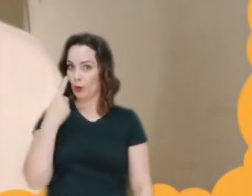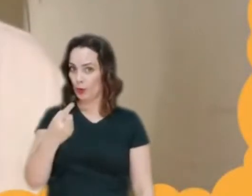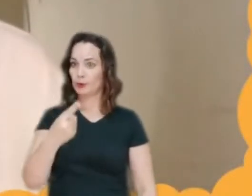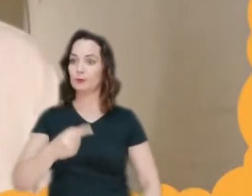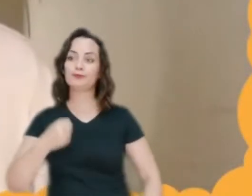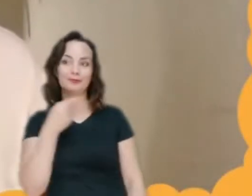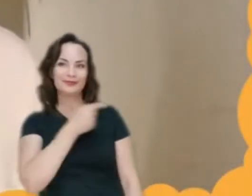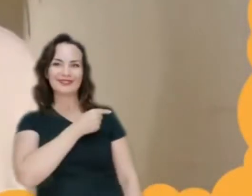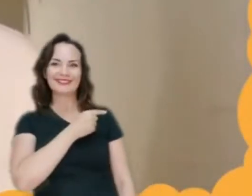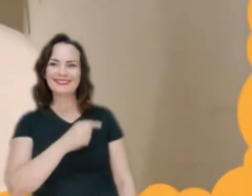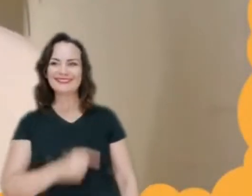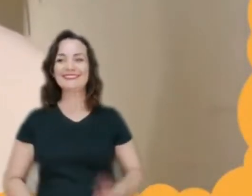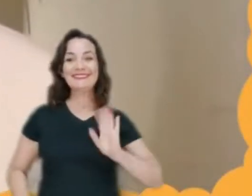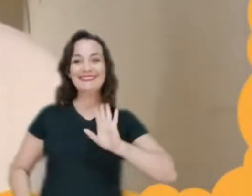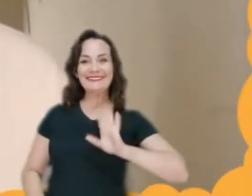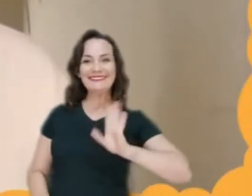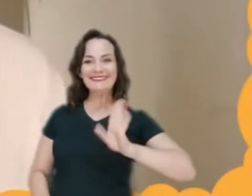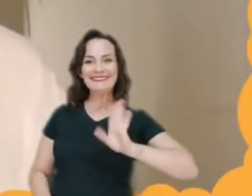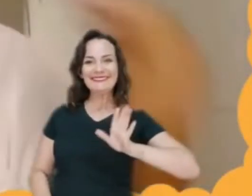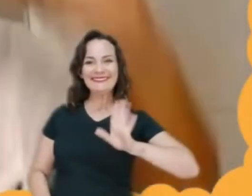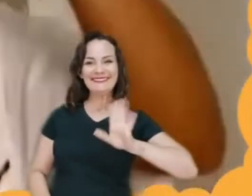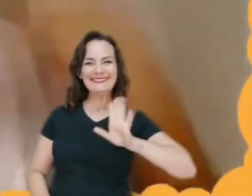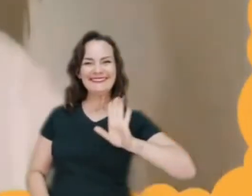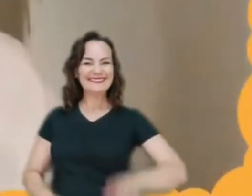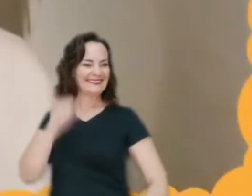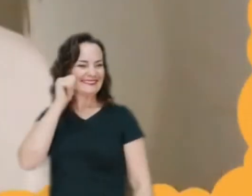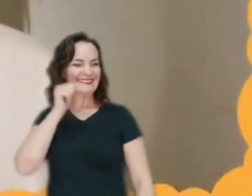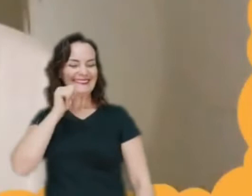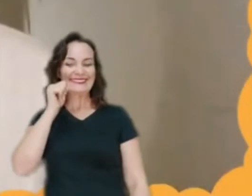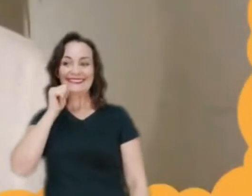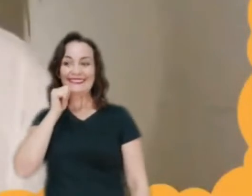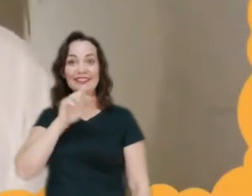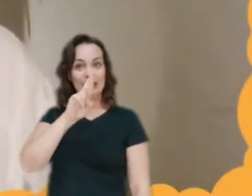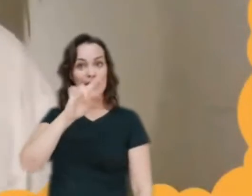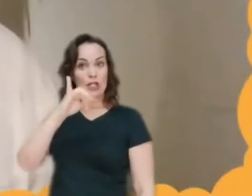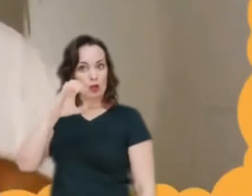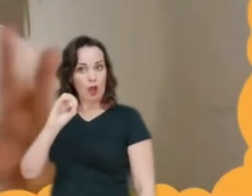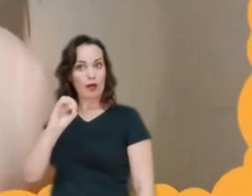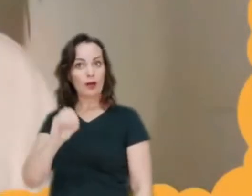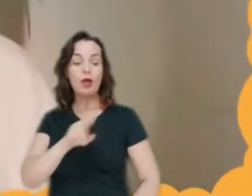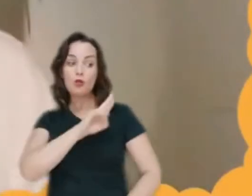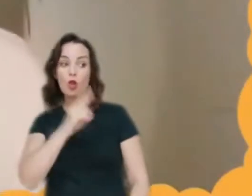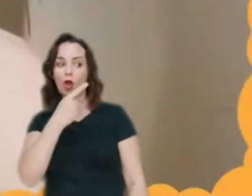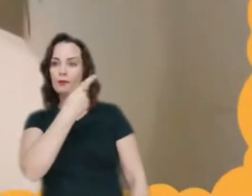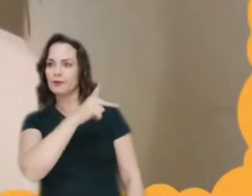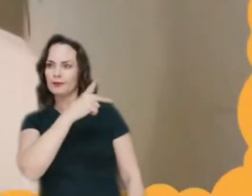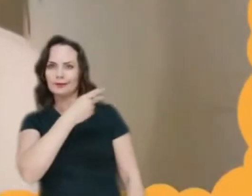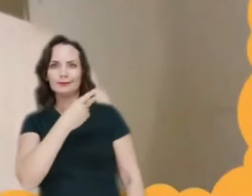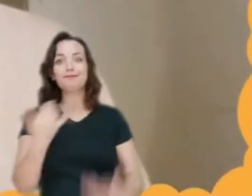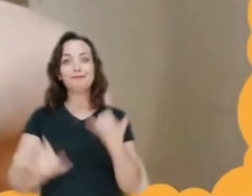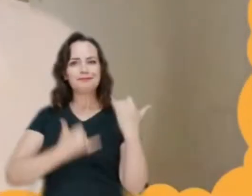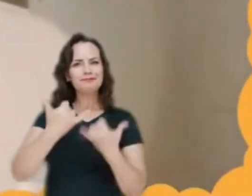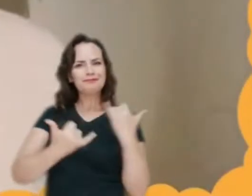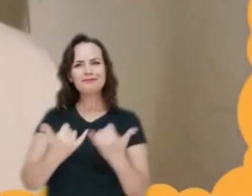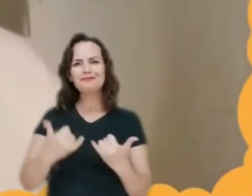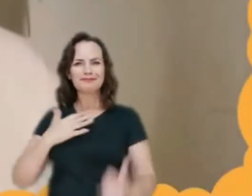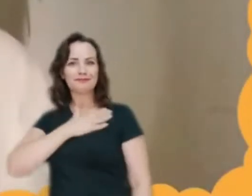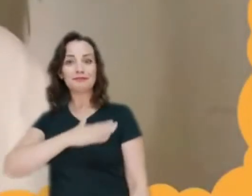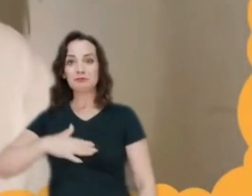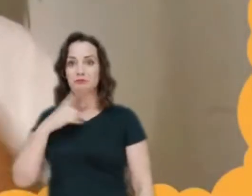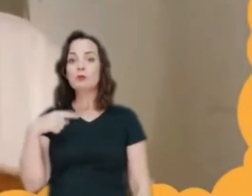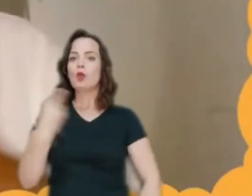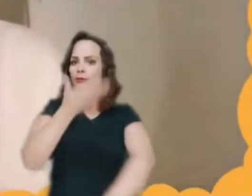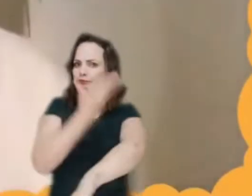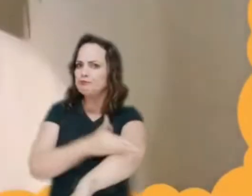hoje. Fala oi, Ritowski, pessoal aí. E a Ritowski tá aqui na produção. A Ritowski, nós aprendemos essa brincadeira. Achamos um máximo, assim.